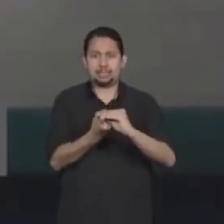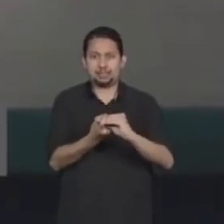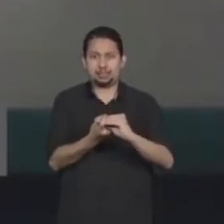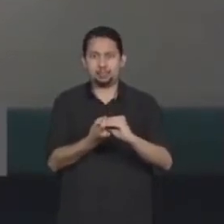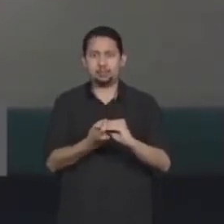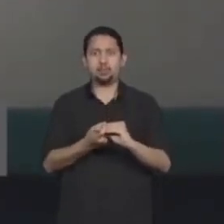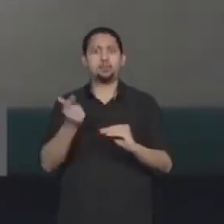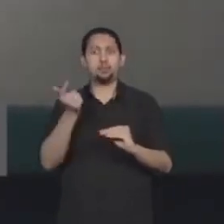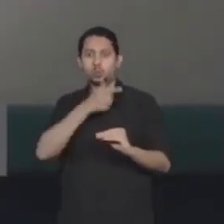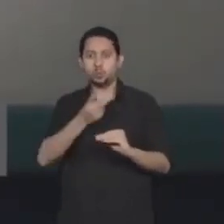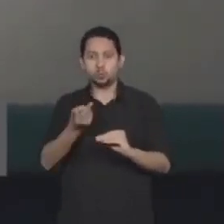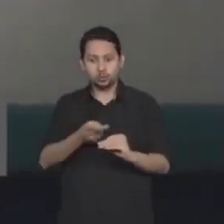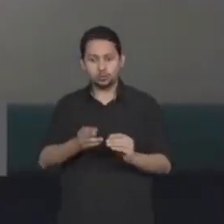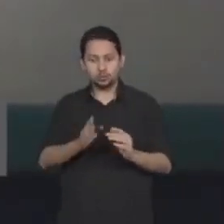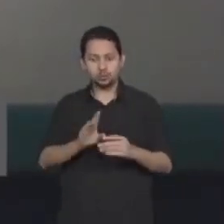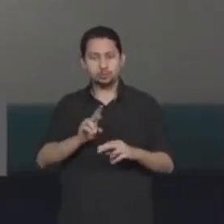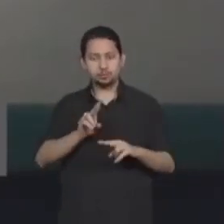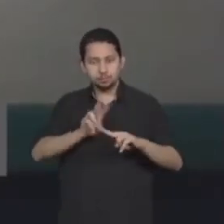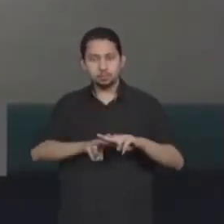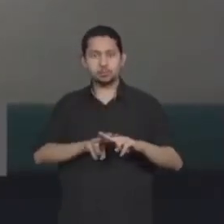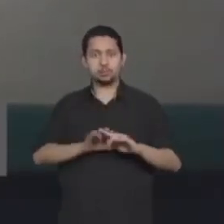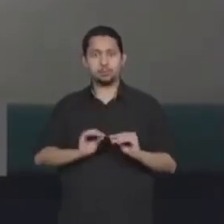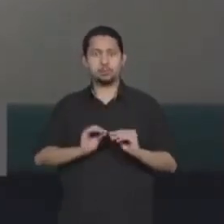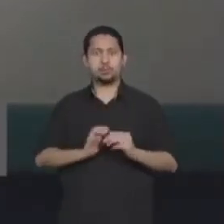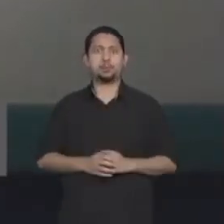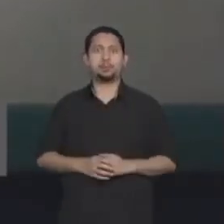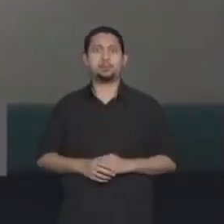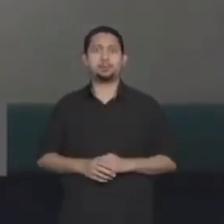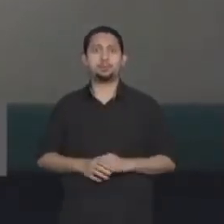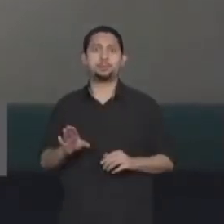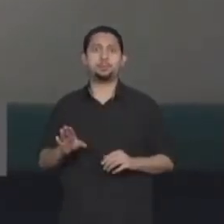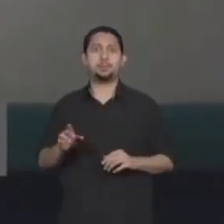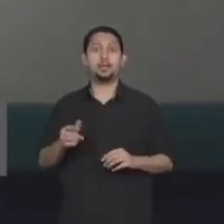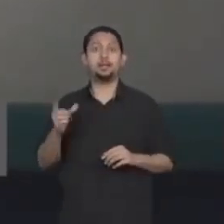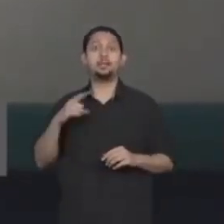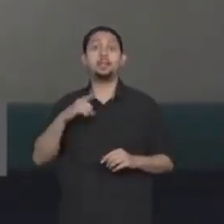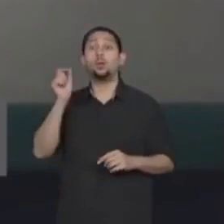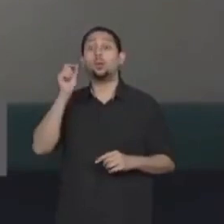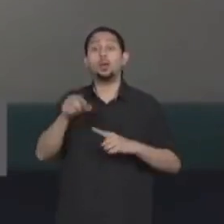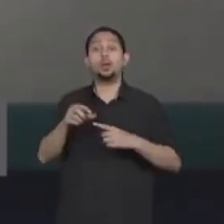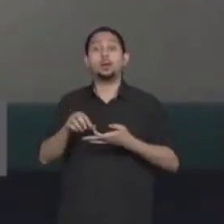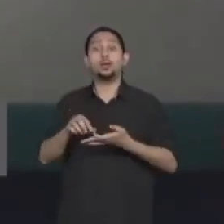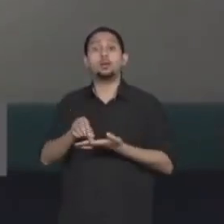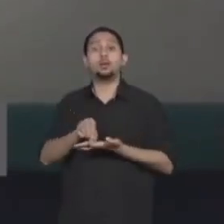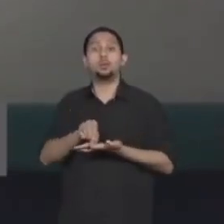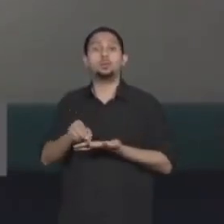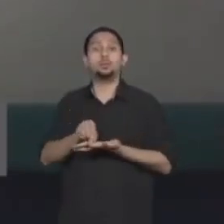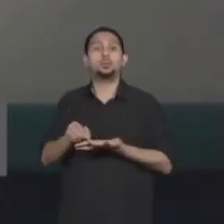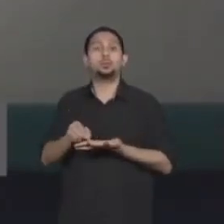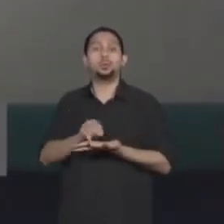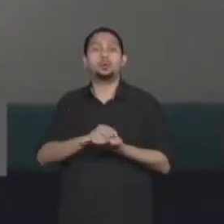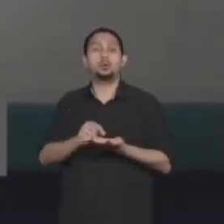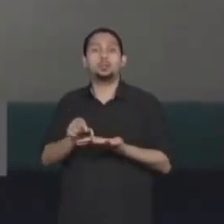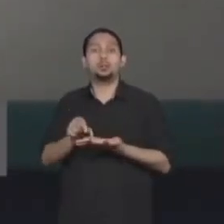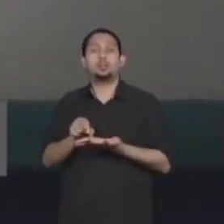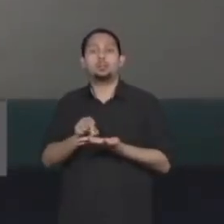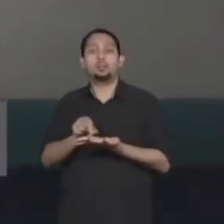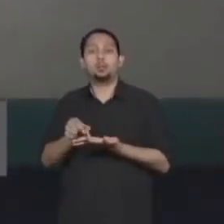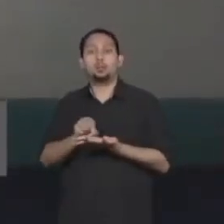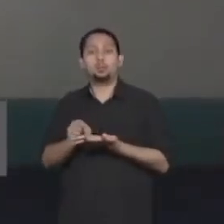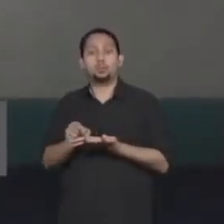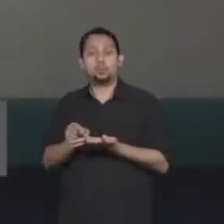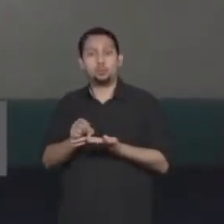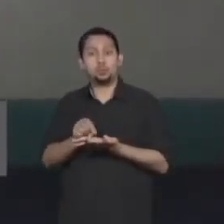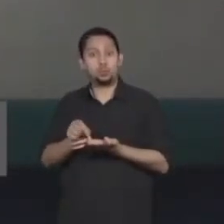segurar os dois. E aqui está o meu interruptor. O meu interruptor vai fazer o motor